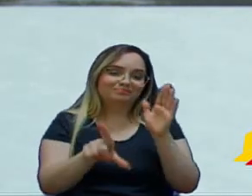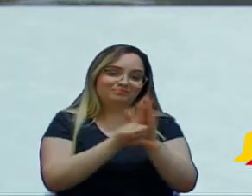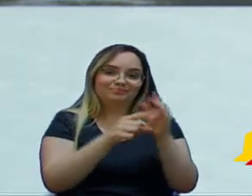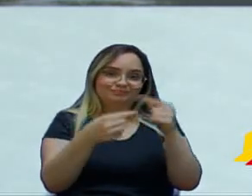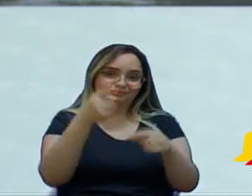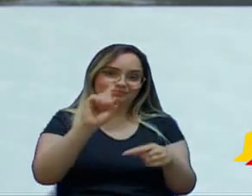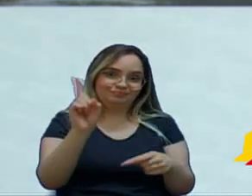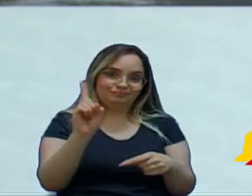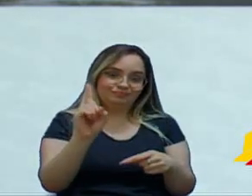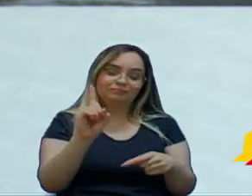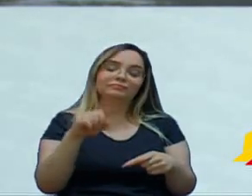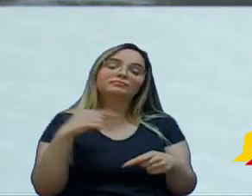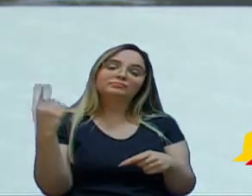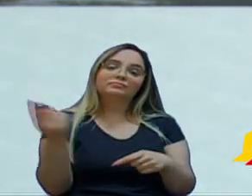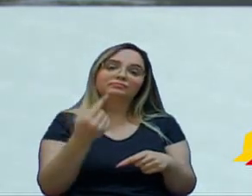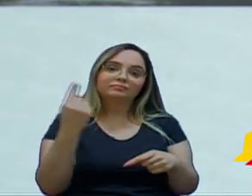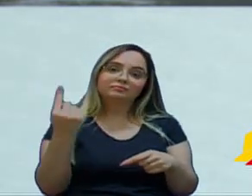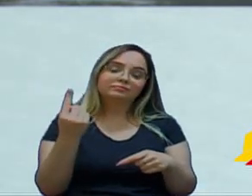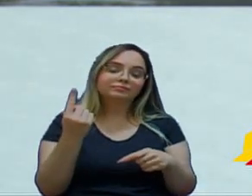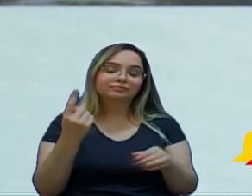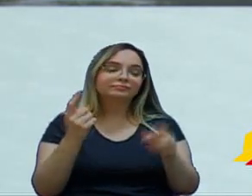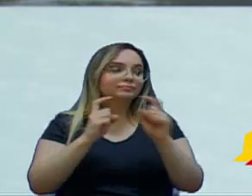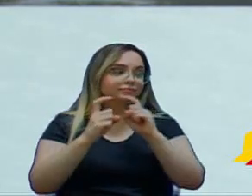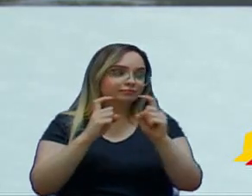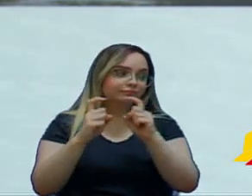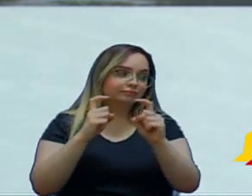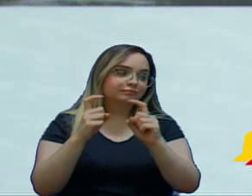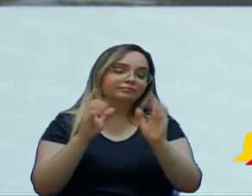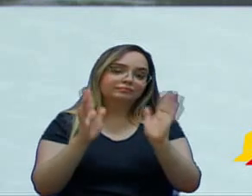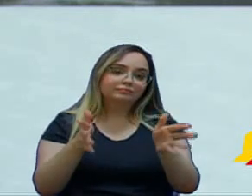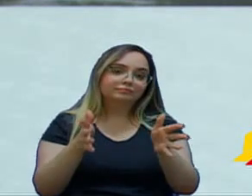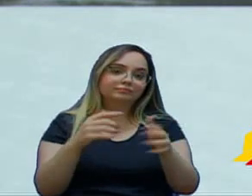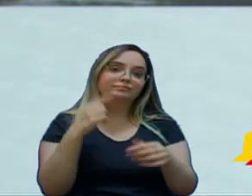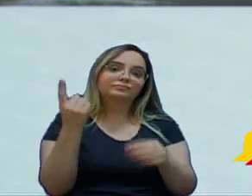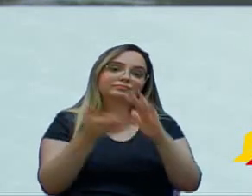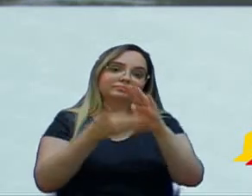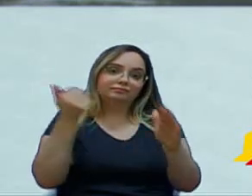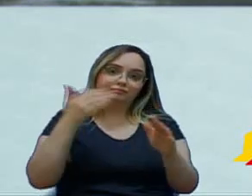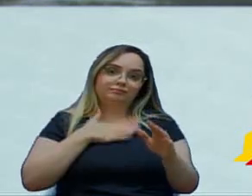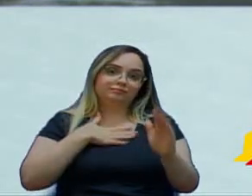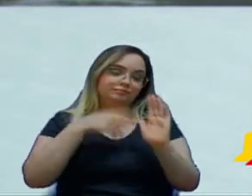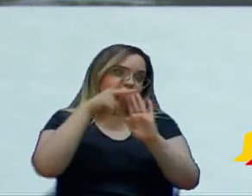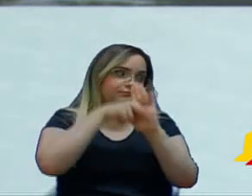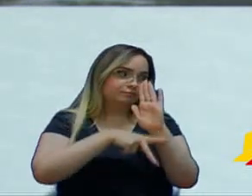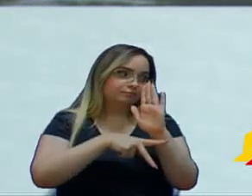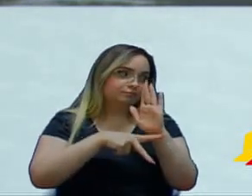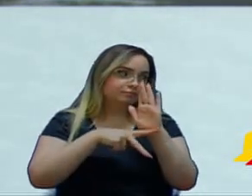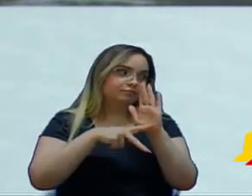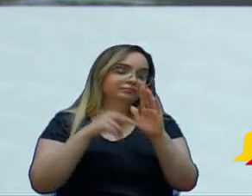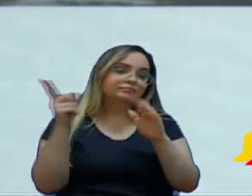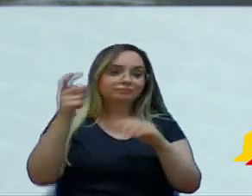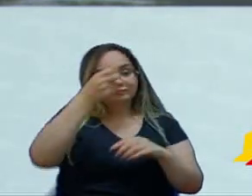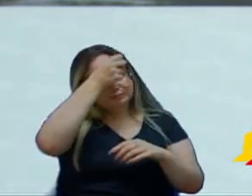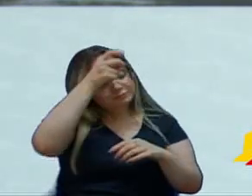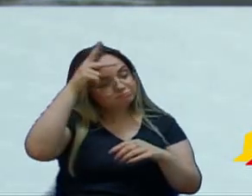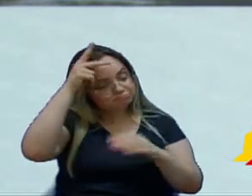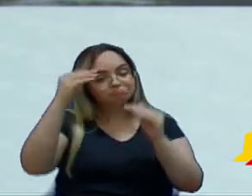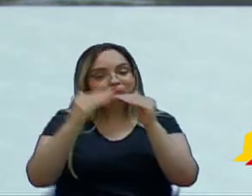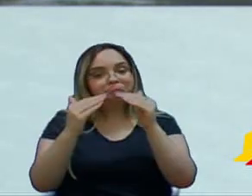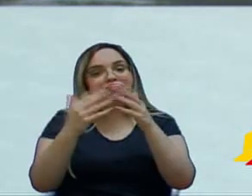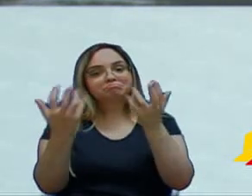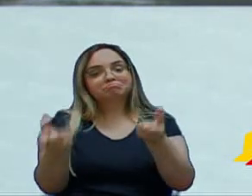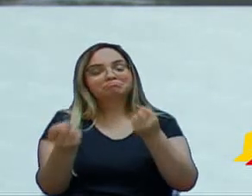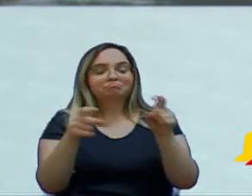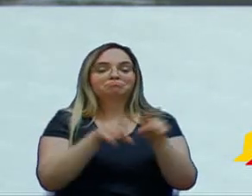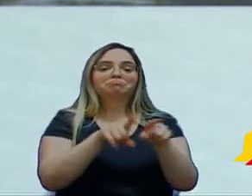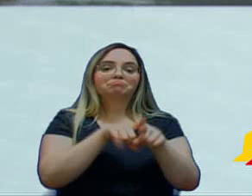inconstitucional, foi feita essa reunião, aí eu tirei o meu projeto. E o prefeito, em comum acordo comigo e